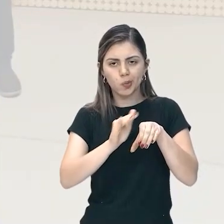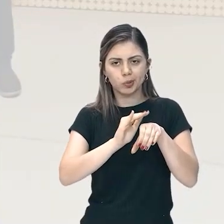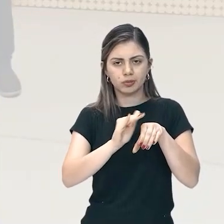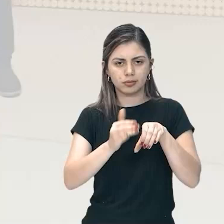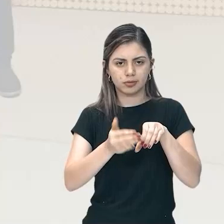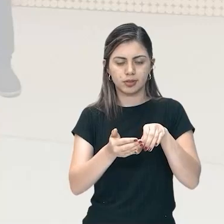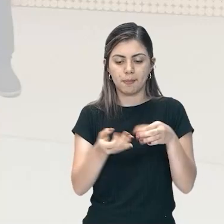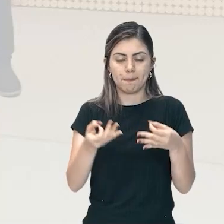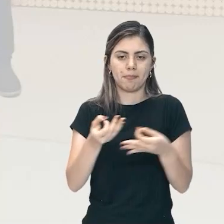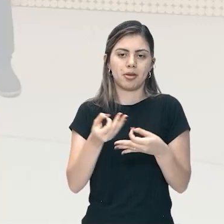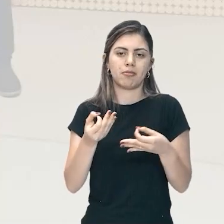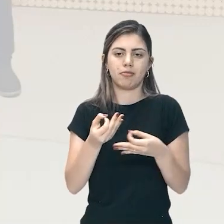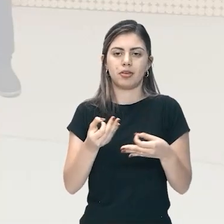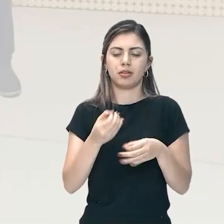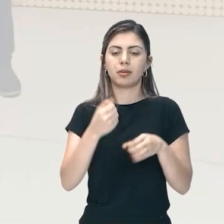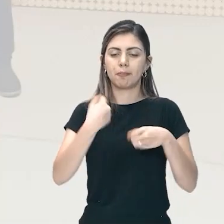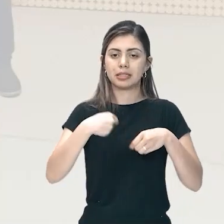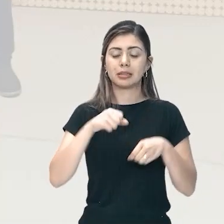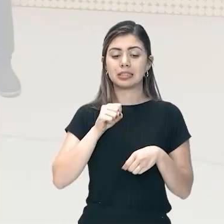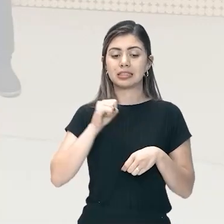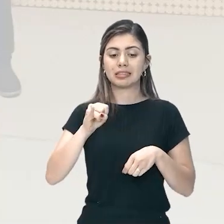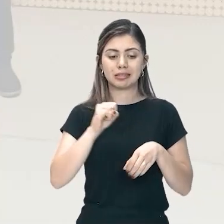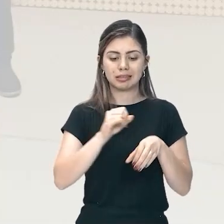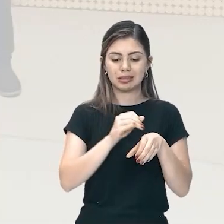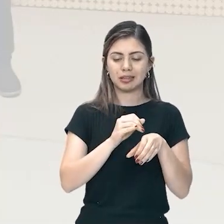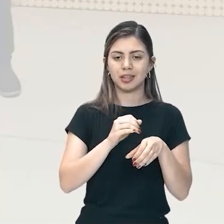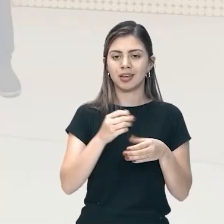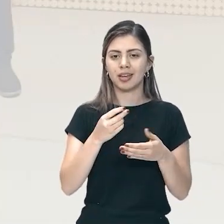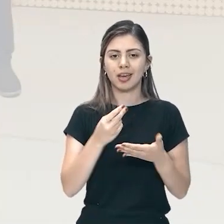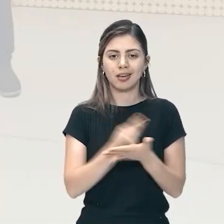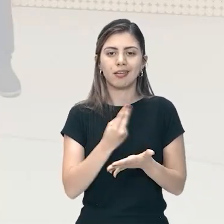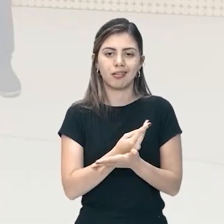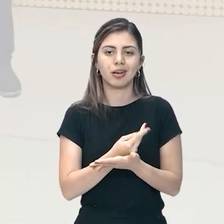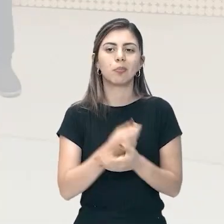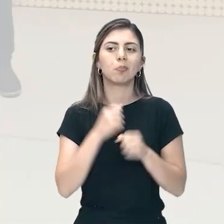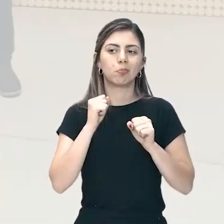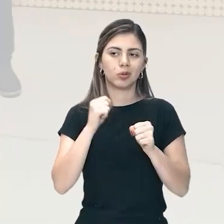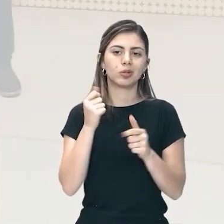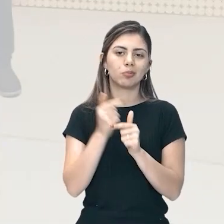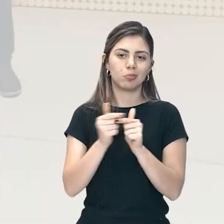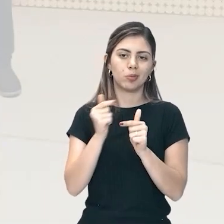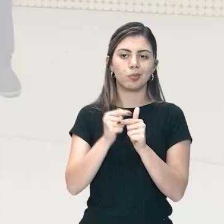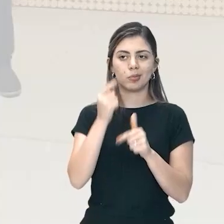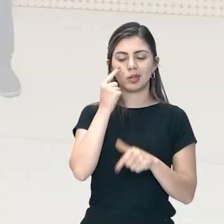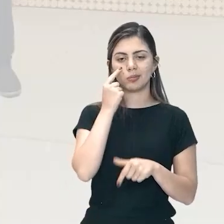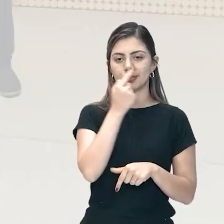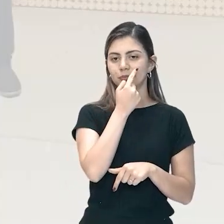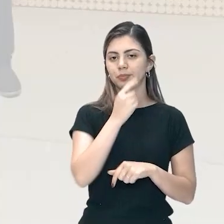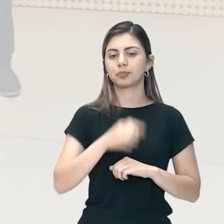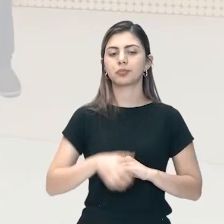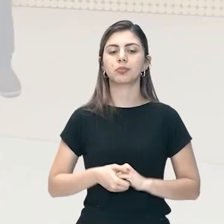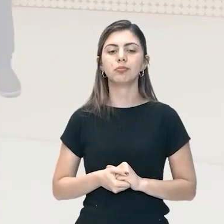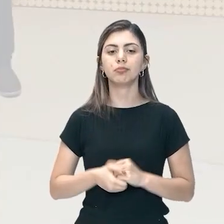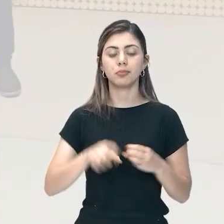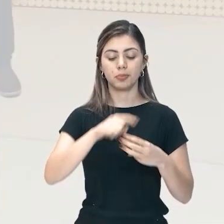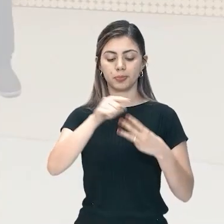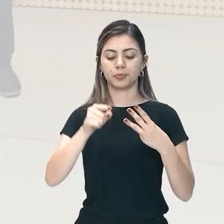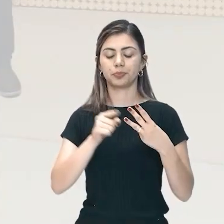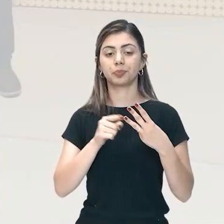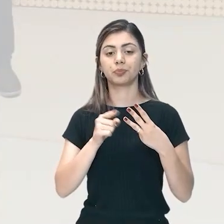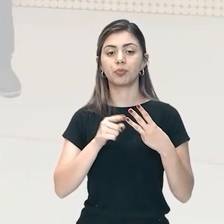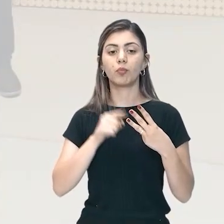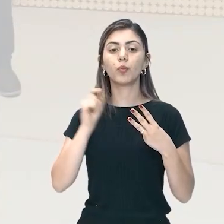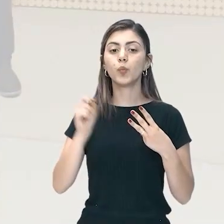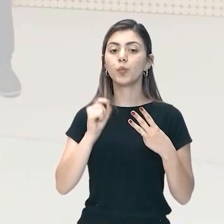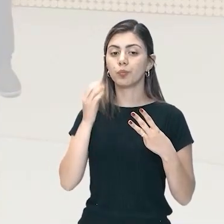muito perfeita, porque senão isso também vai gerar um problema visual. Além da córnea, nós também temos esse outro elemento,